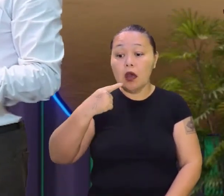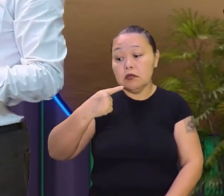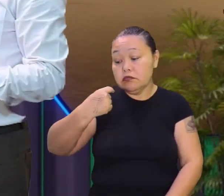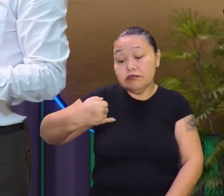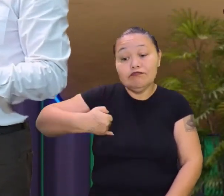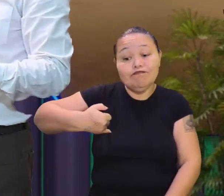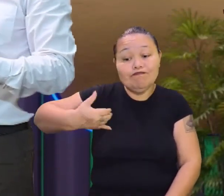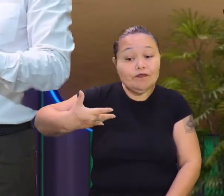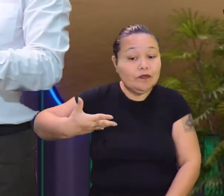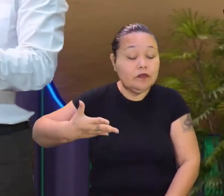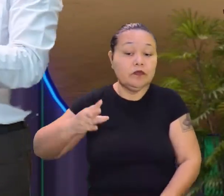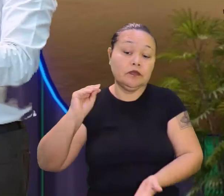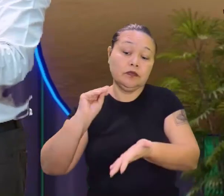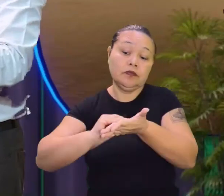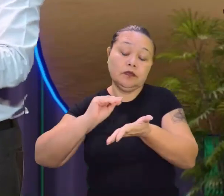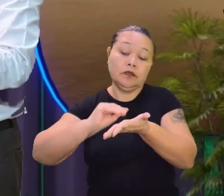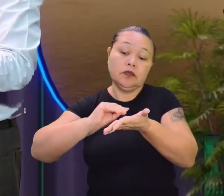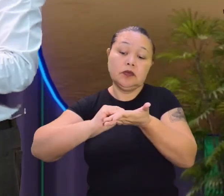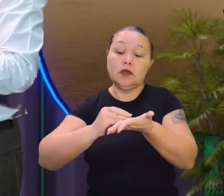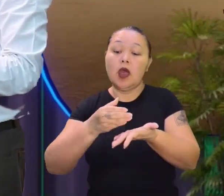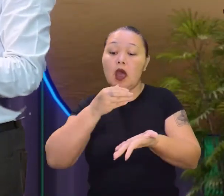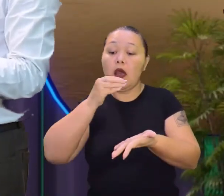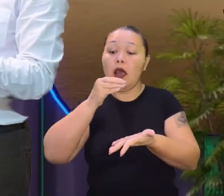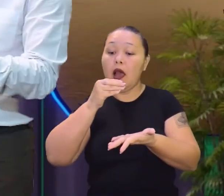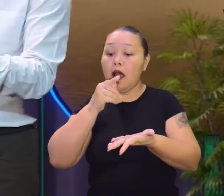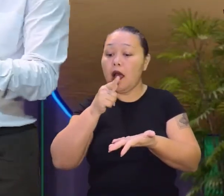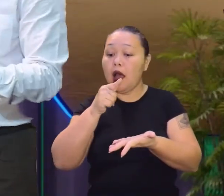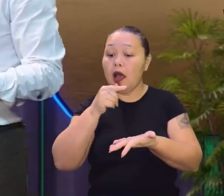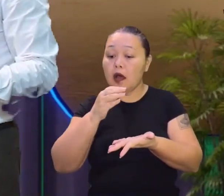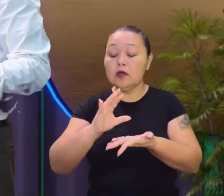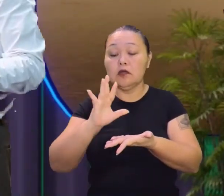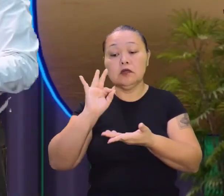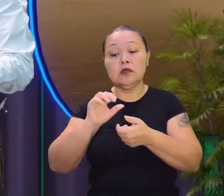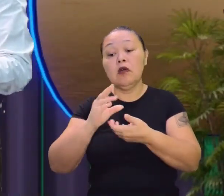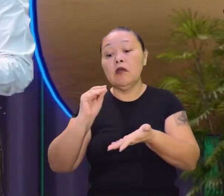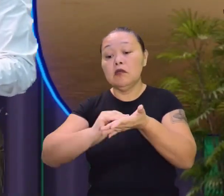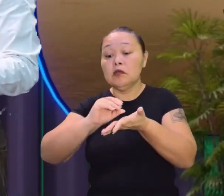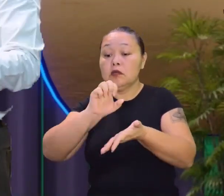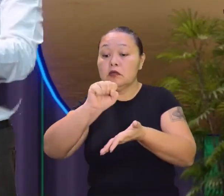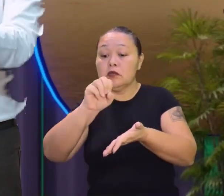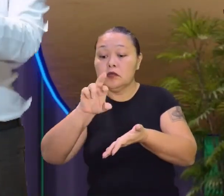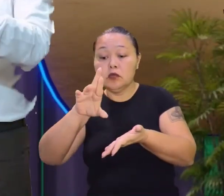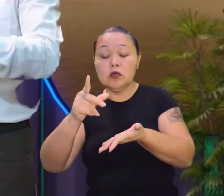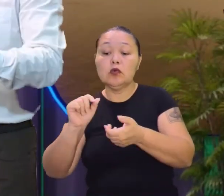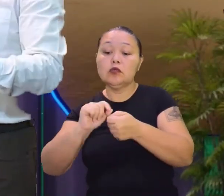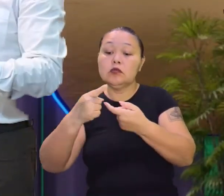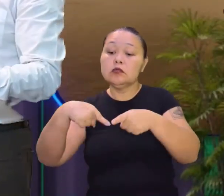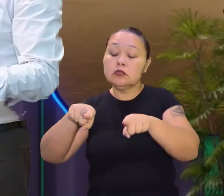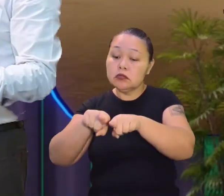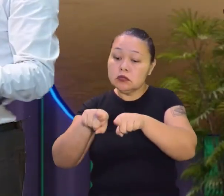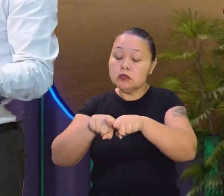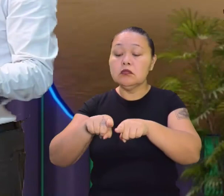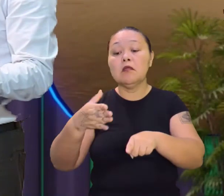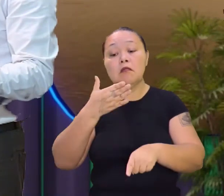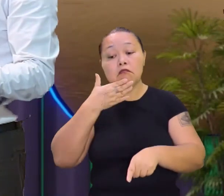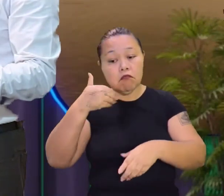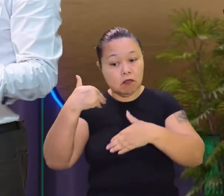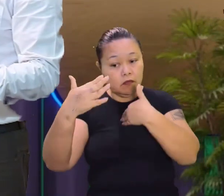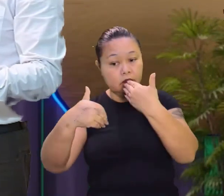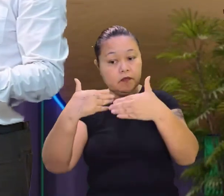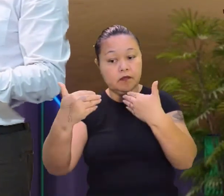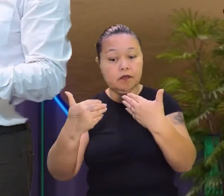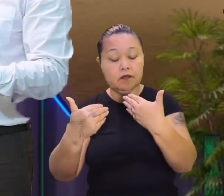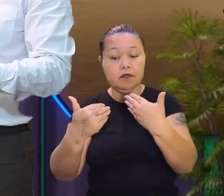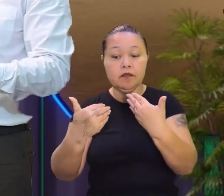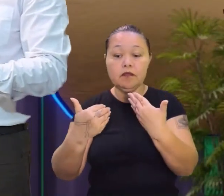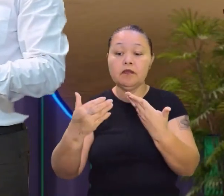precocemente por falta de água potável, por falta de um soro. Então, nós melhoramos também nesse sentido. Com certeza.